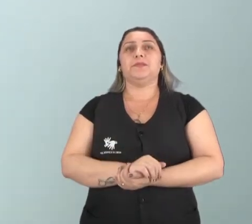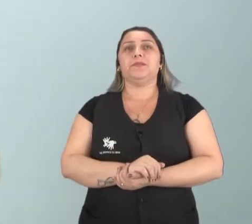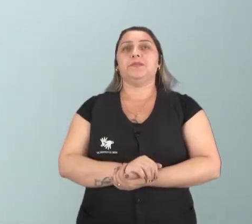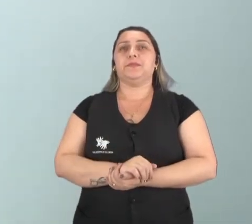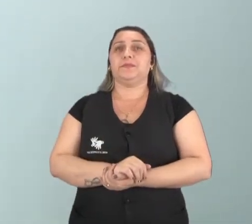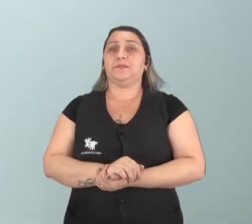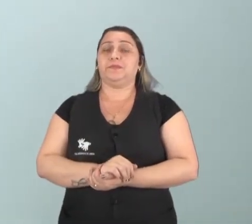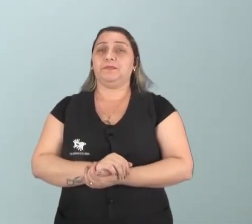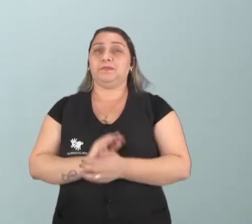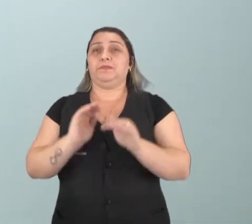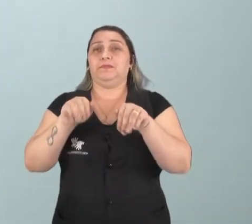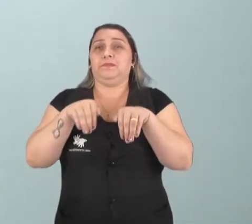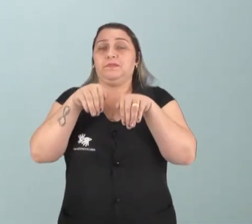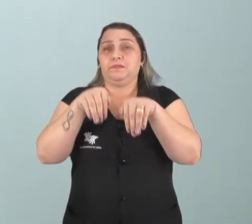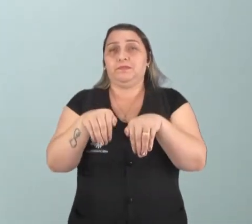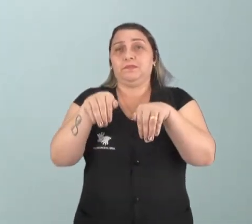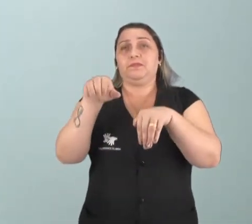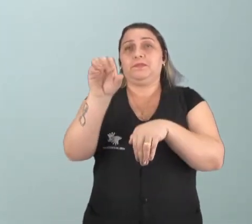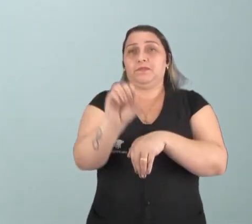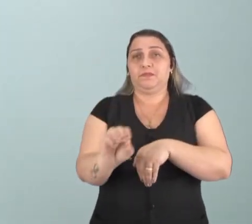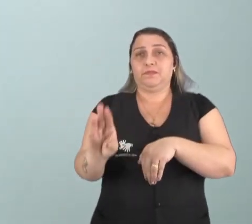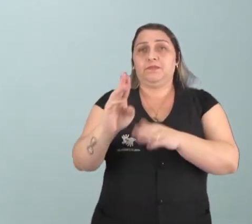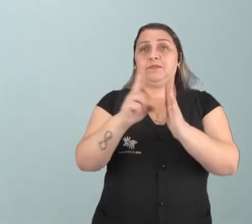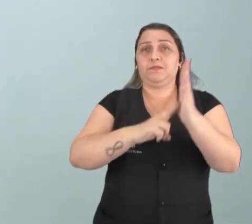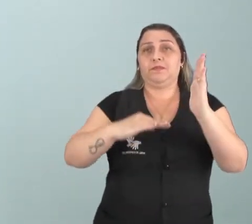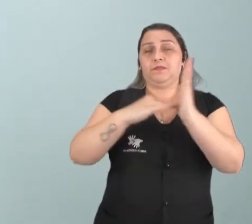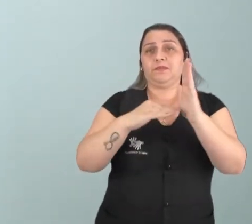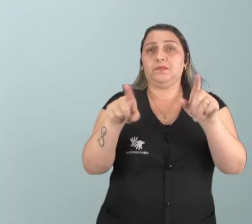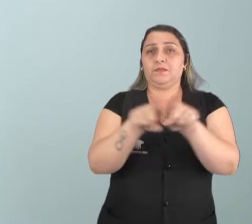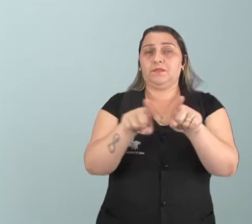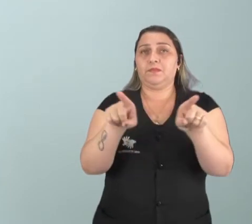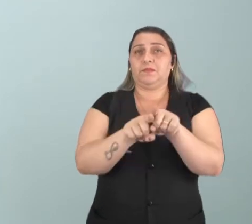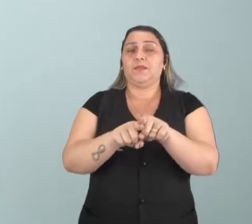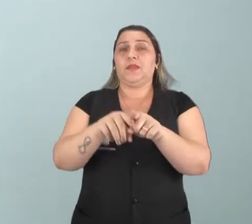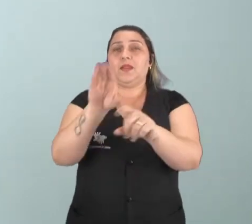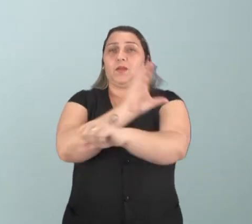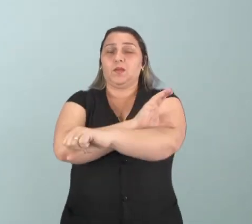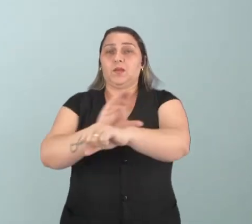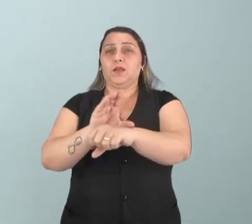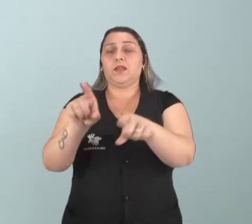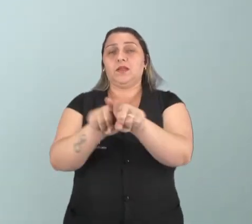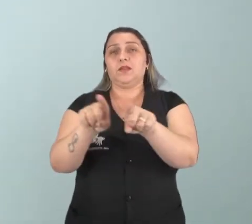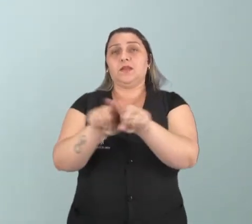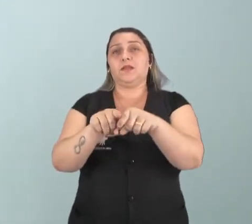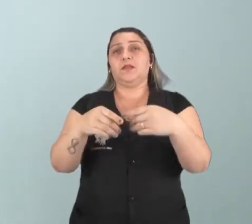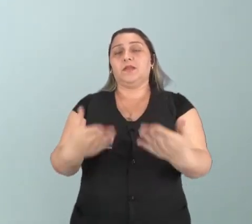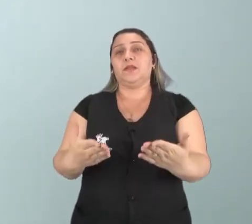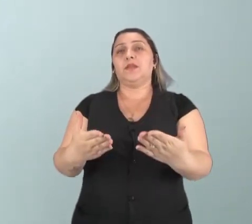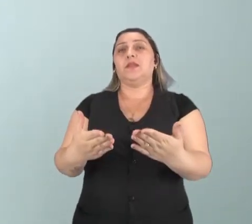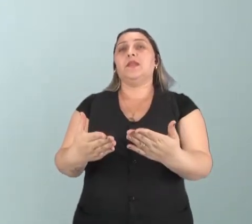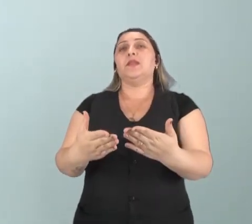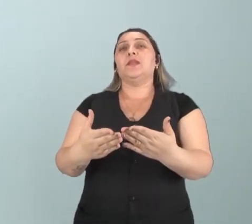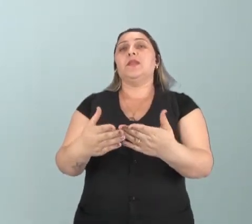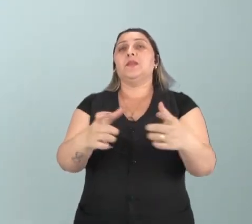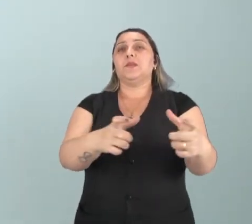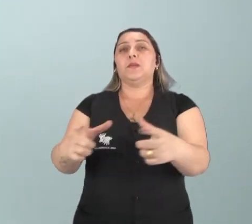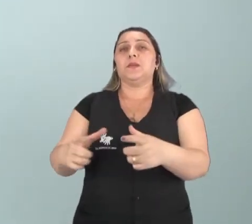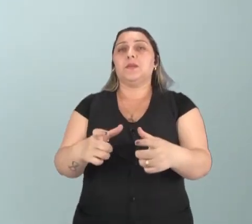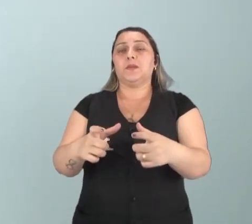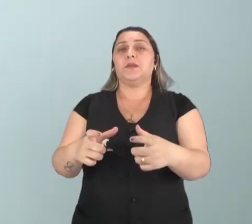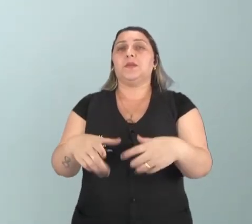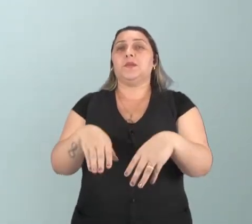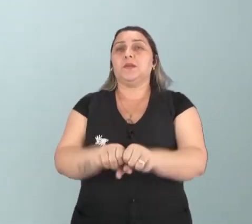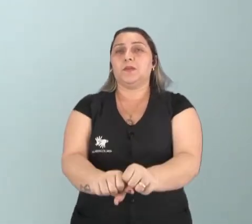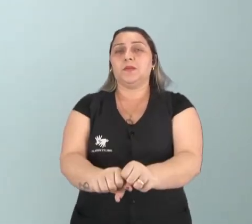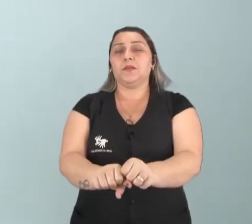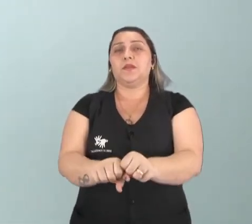da Austrália, bem como da Nova Zelândia, tanto no aspecto cultural como também na parte de ocupação, dominação